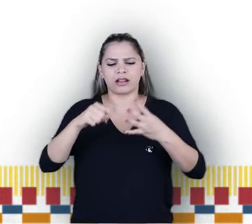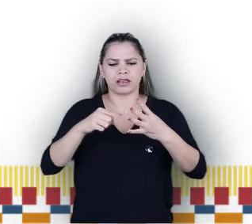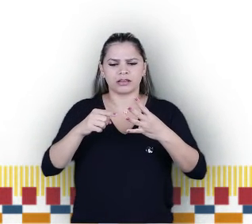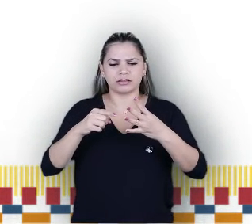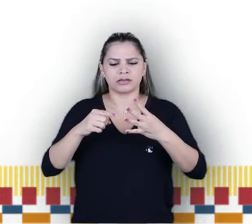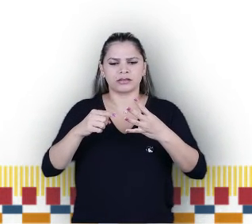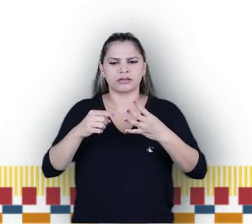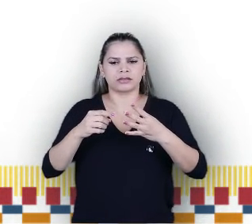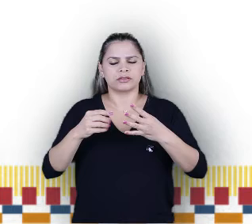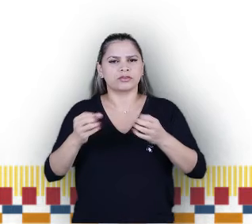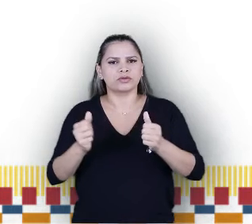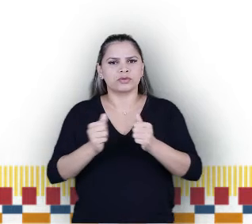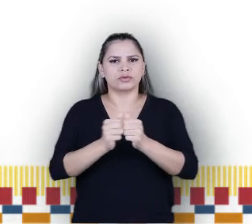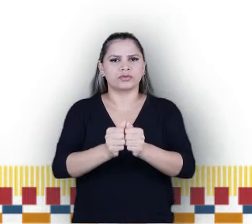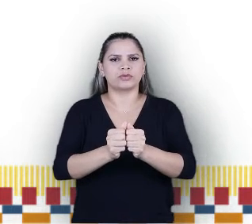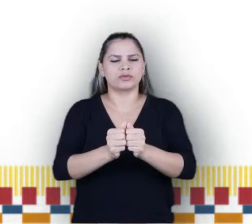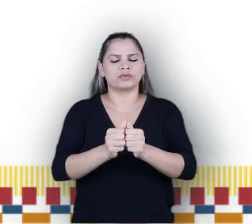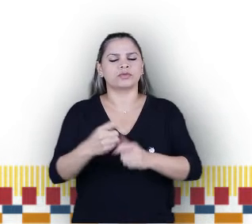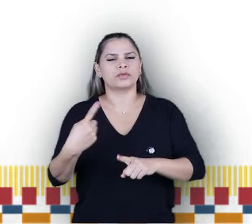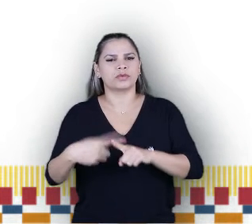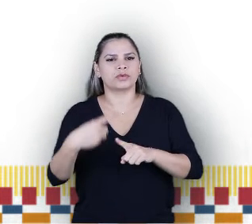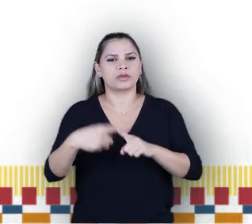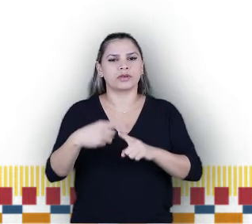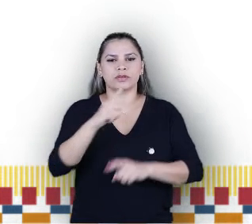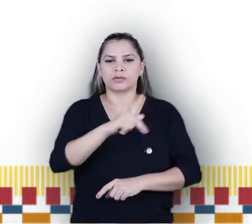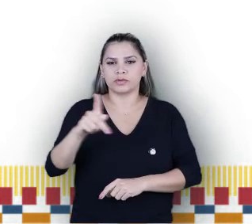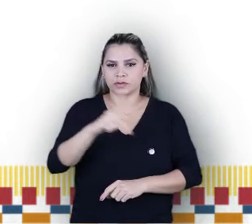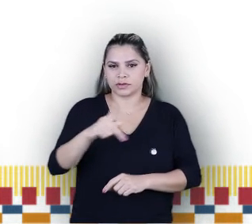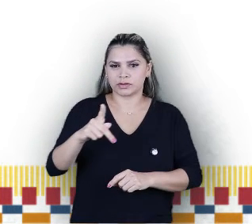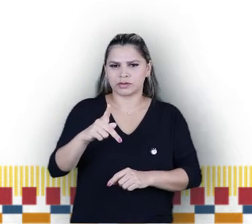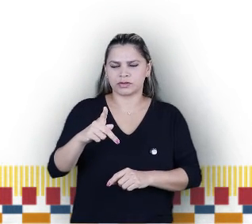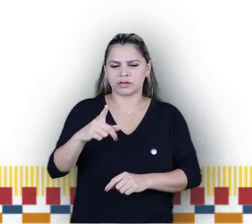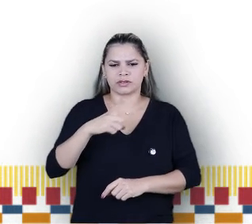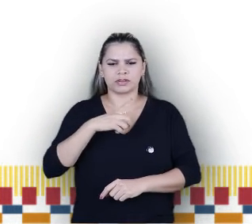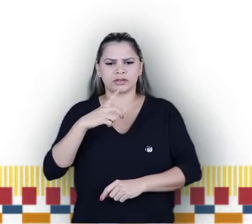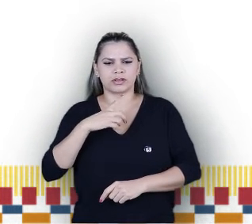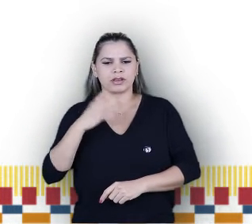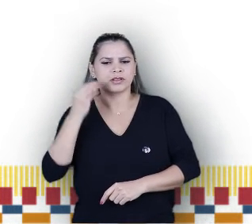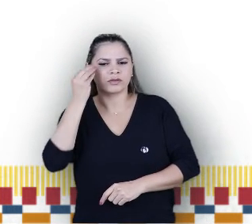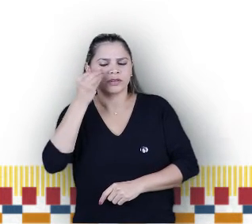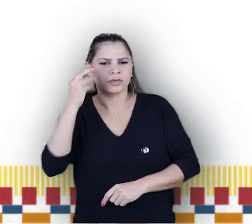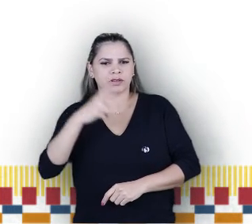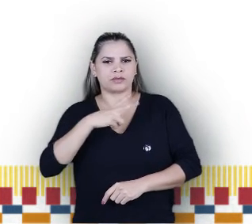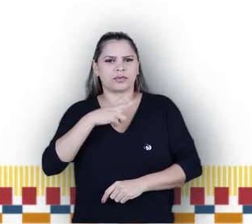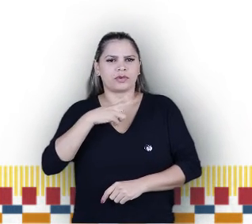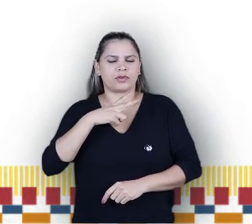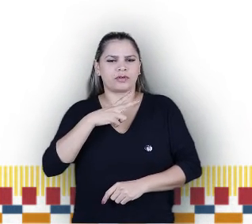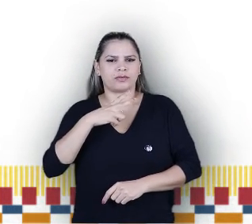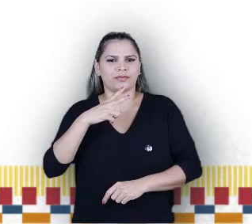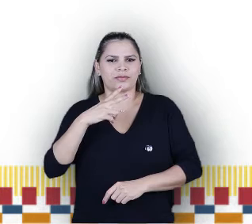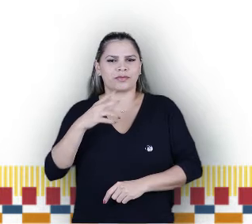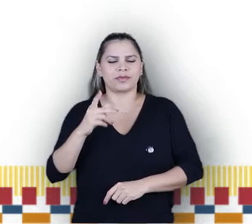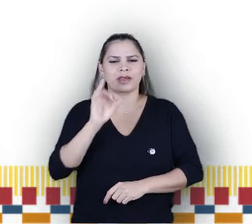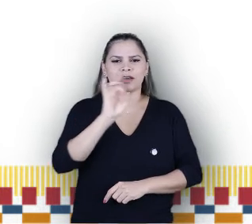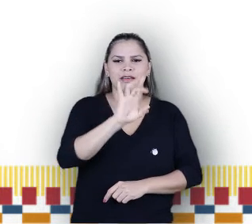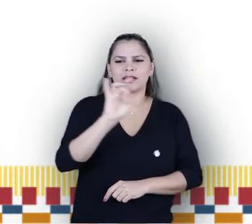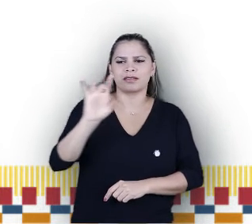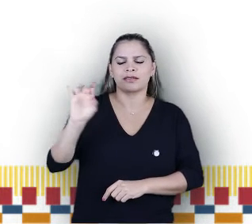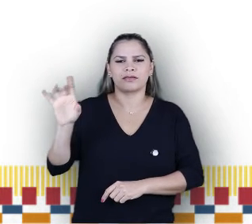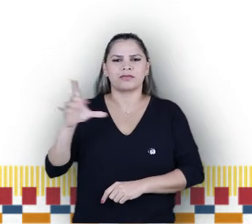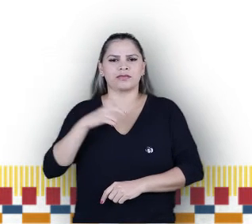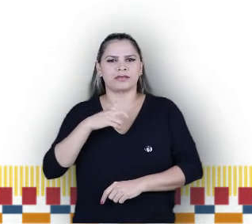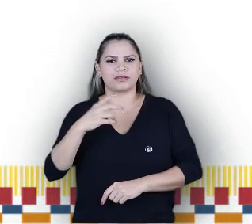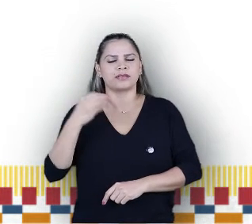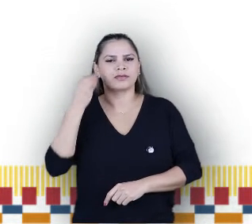Então, a arte ela é uma expressão criadora, geradora de significados, e que possibilita